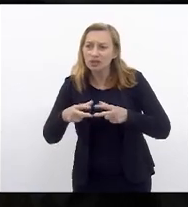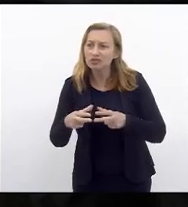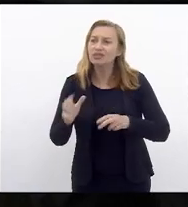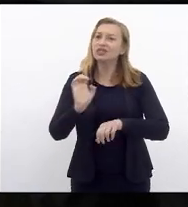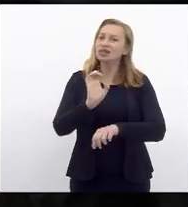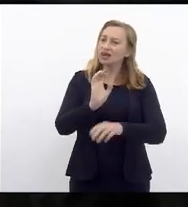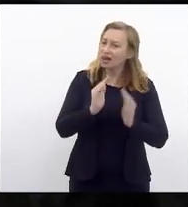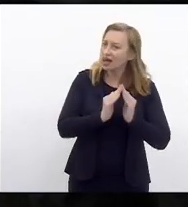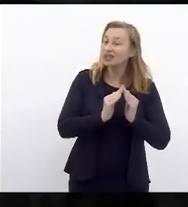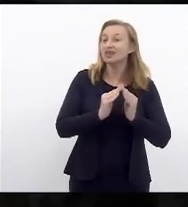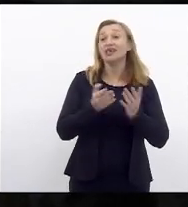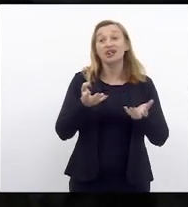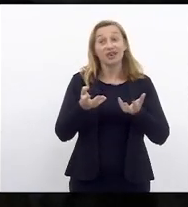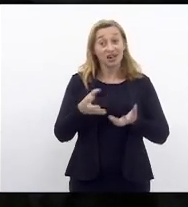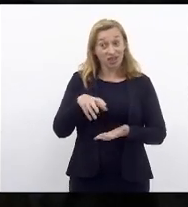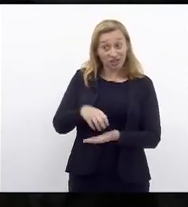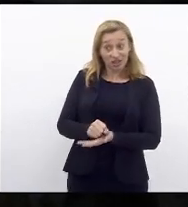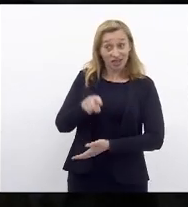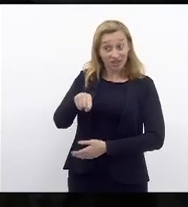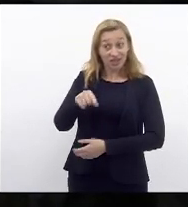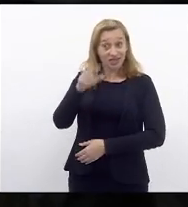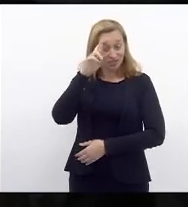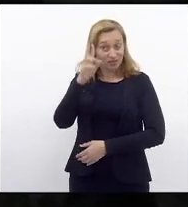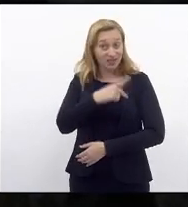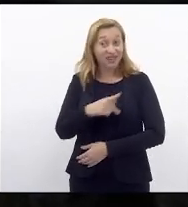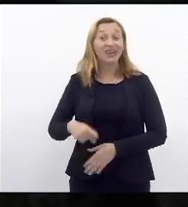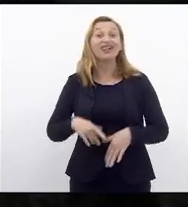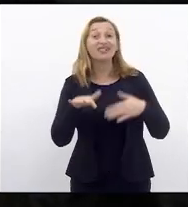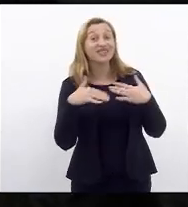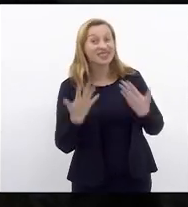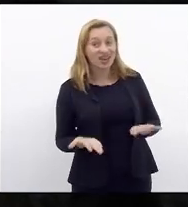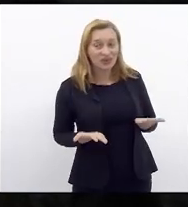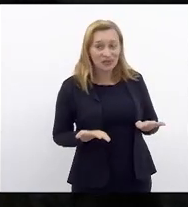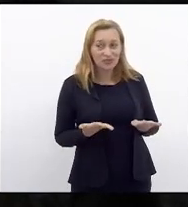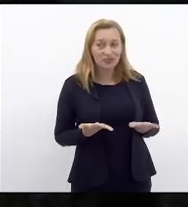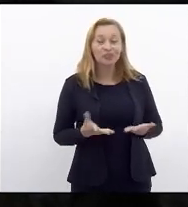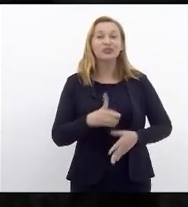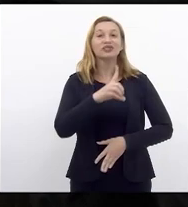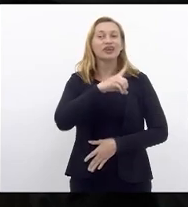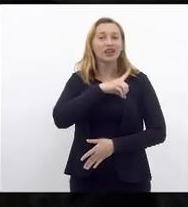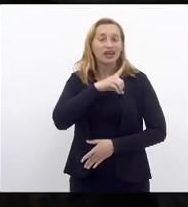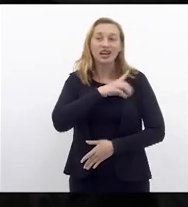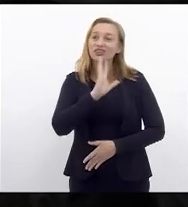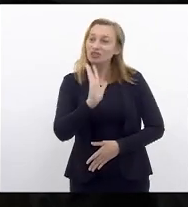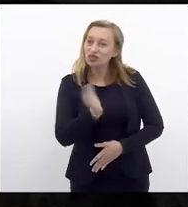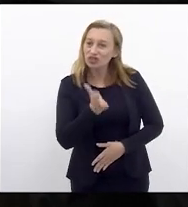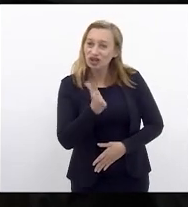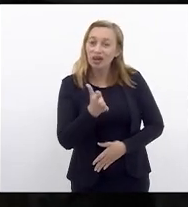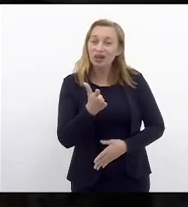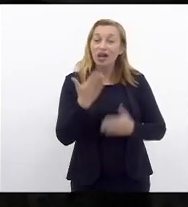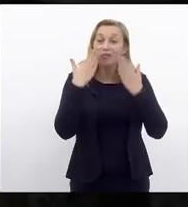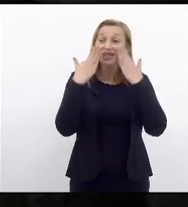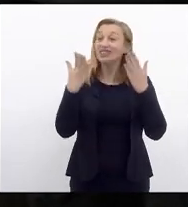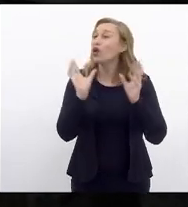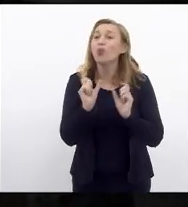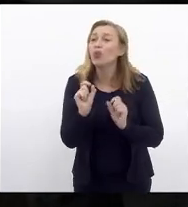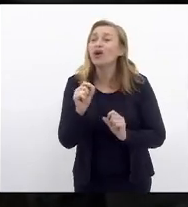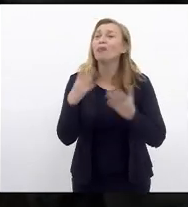casa. Quero aqui deixar registrado, presidente. Então, eles já são delegados. Precisa apresentar mais o